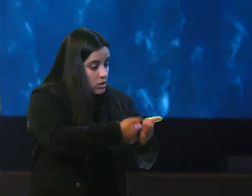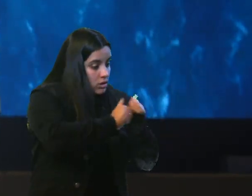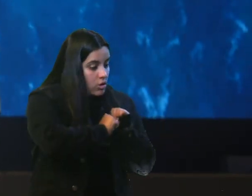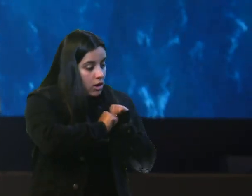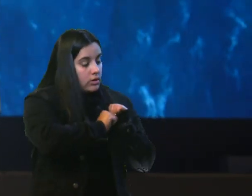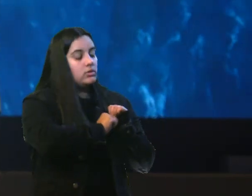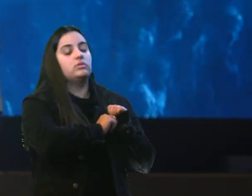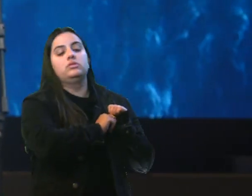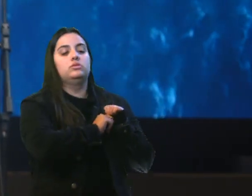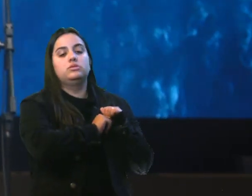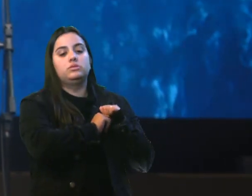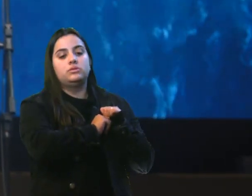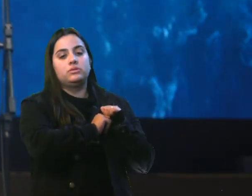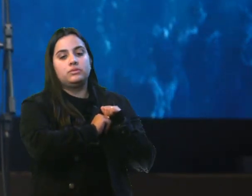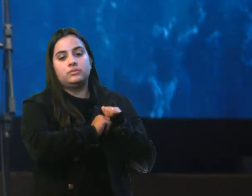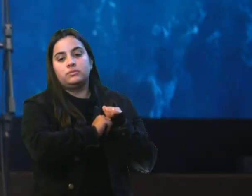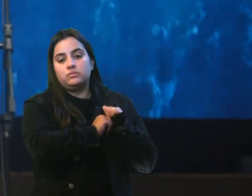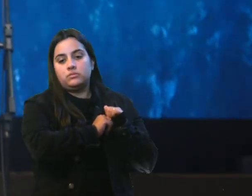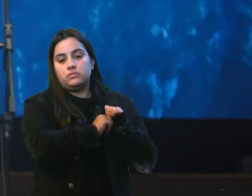ele